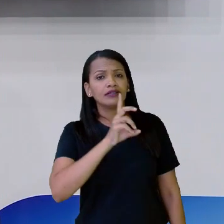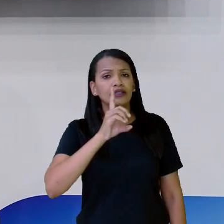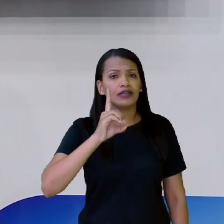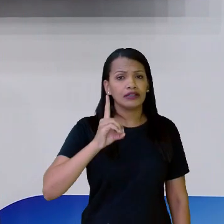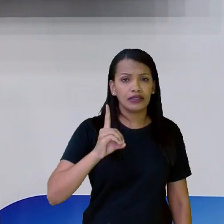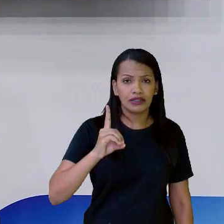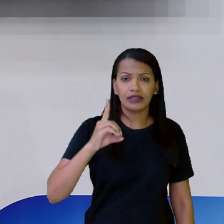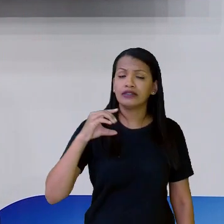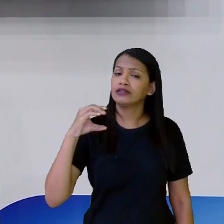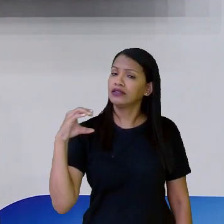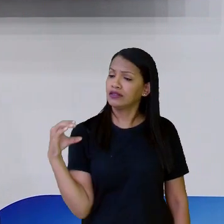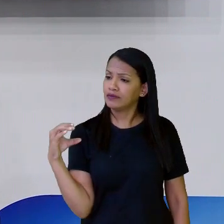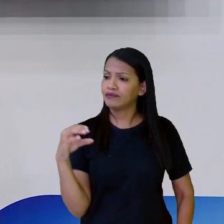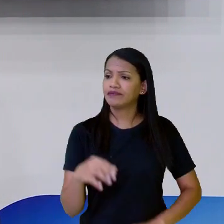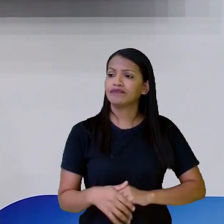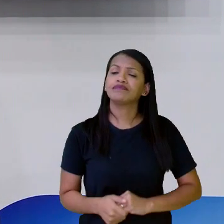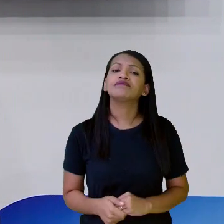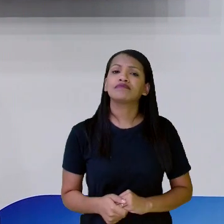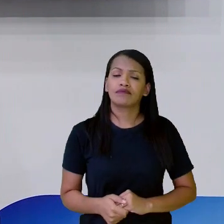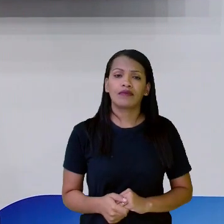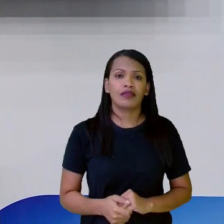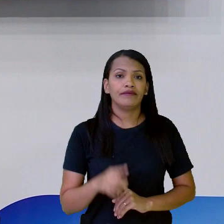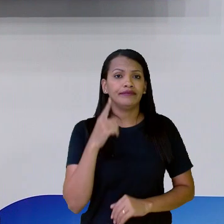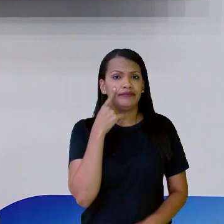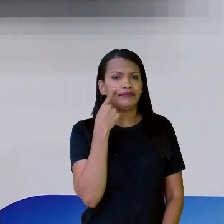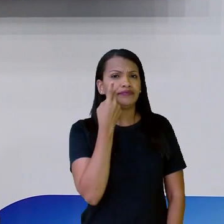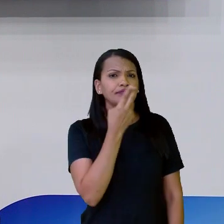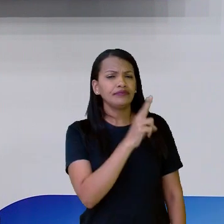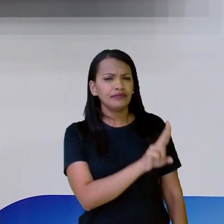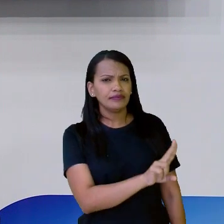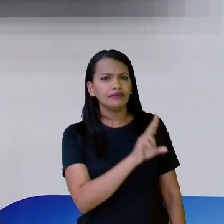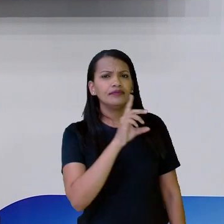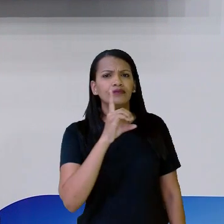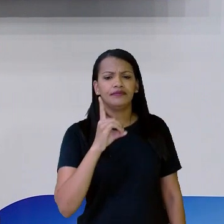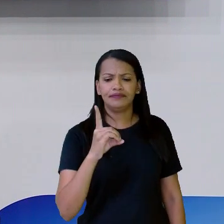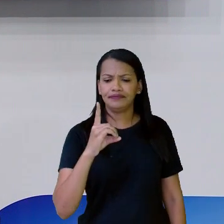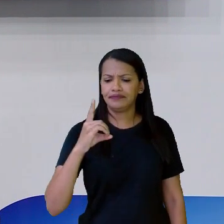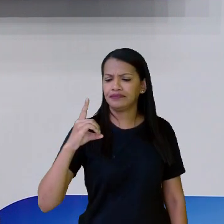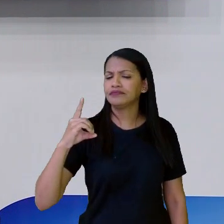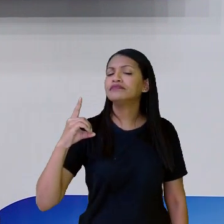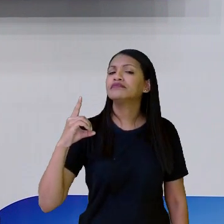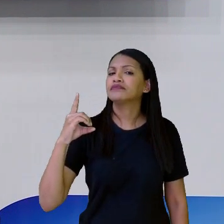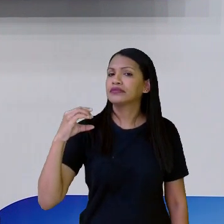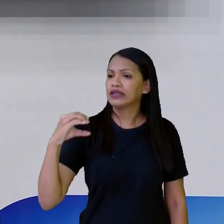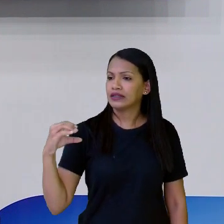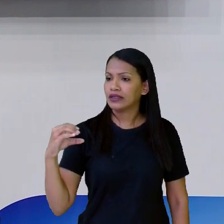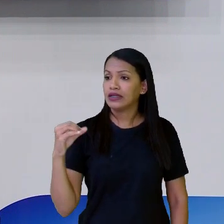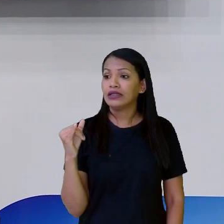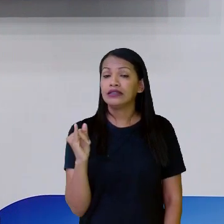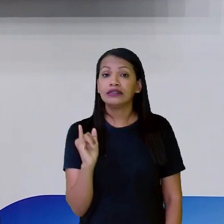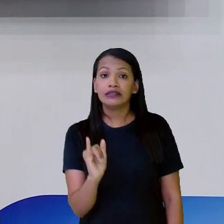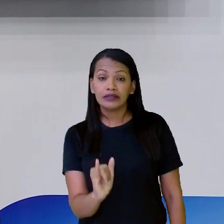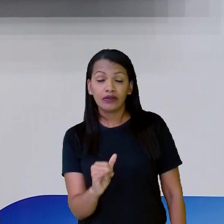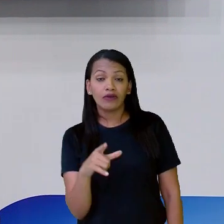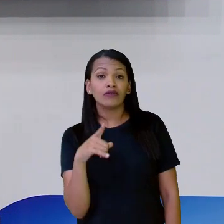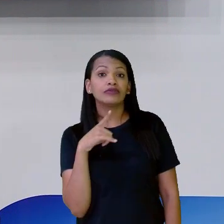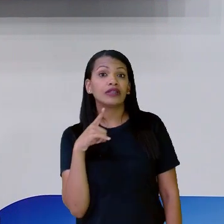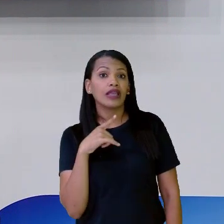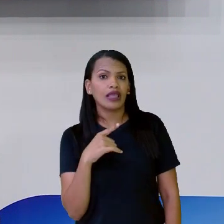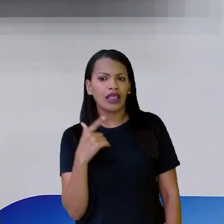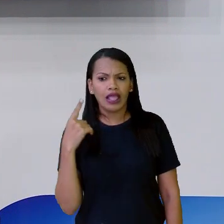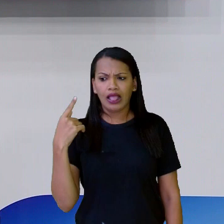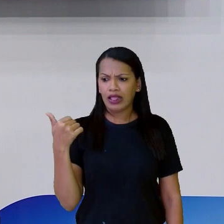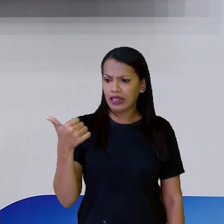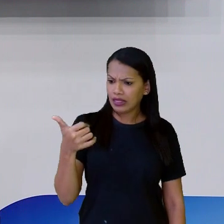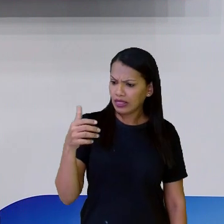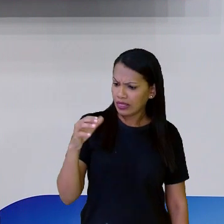das unidades, das dezenas, das centenas. Se eu tiver 10